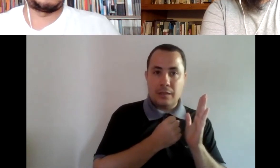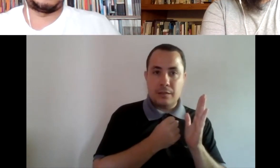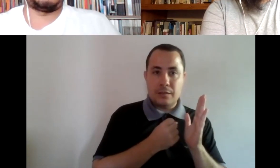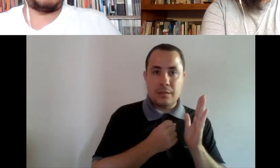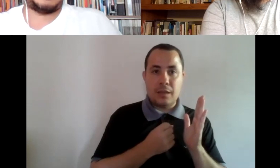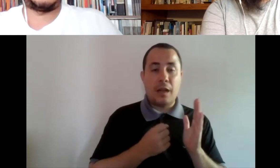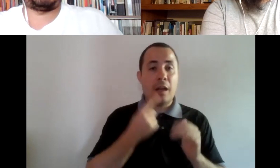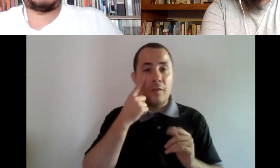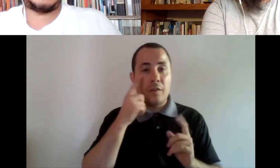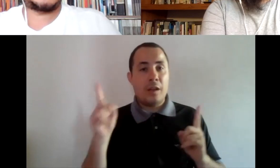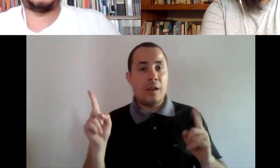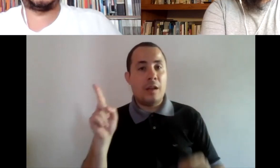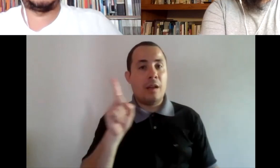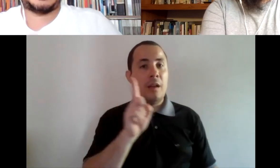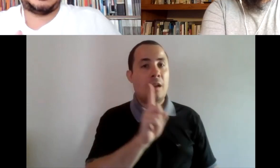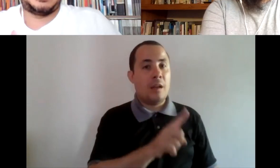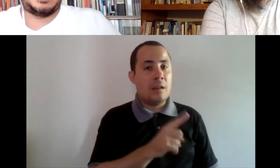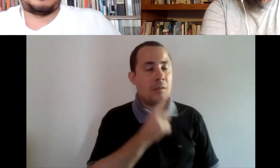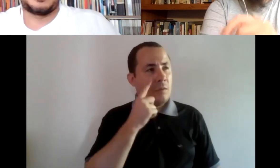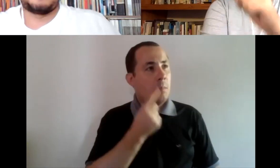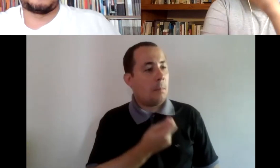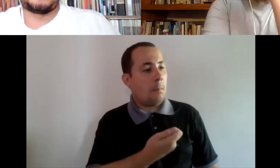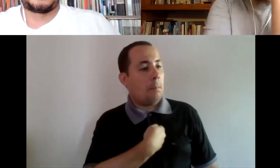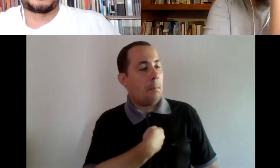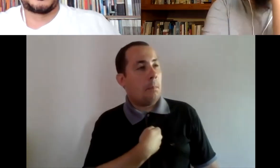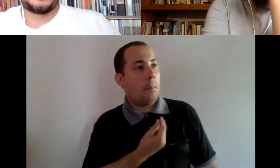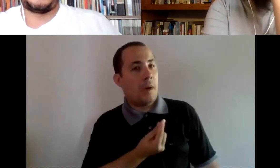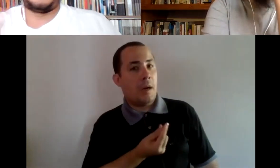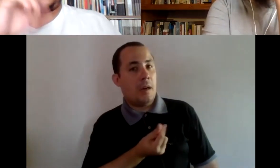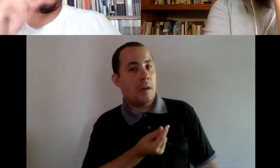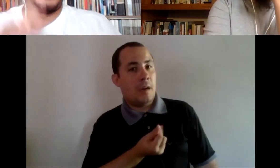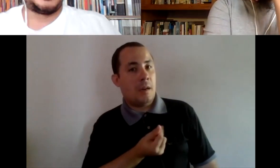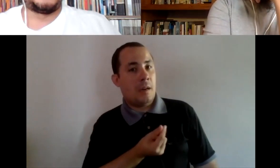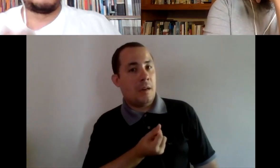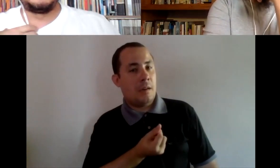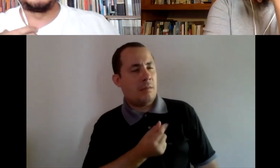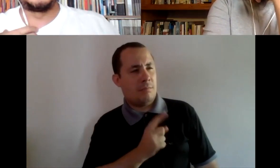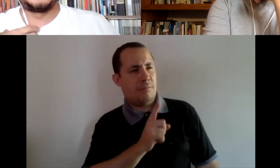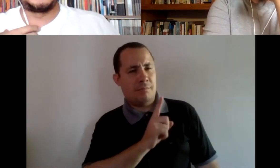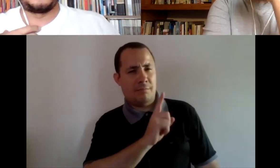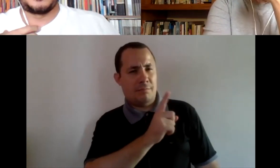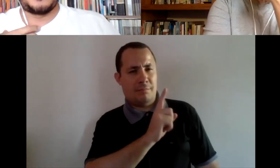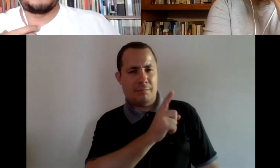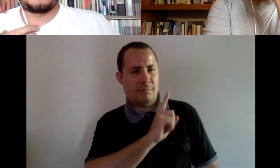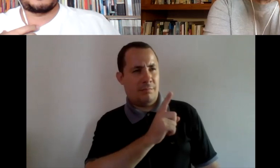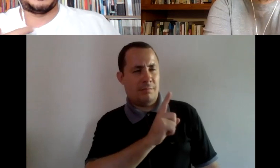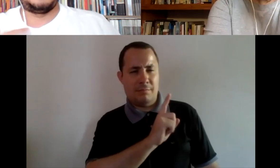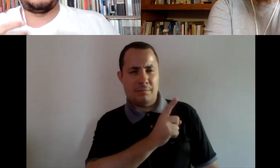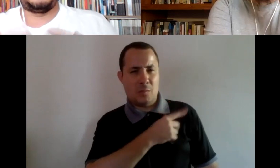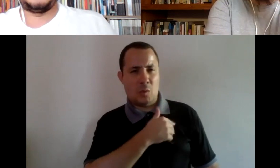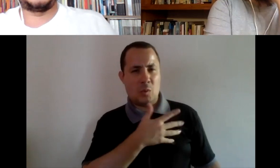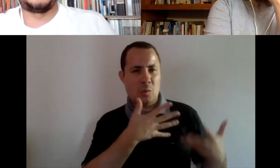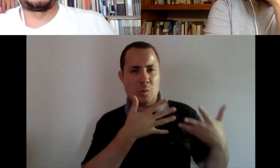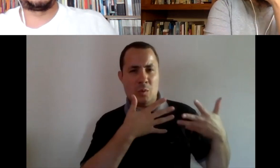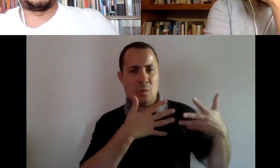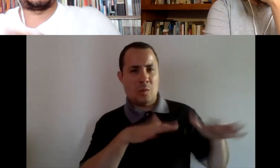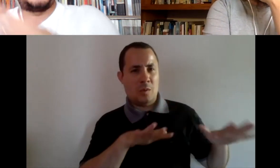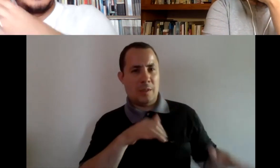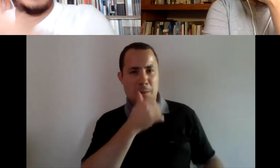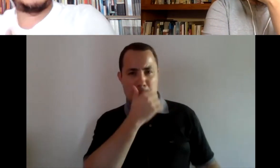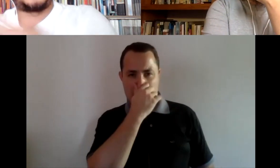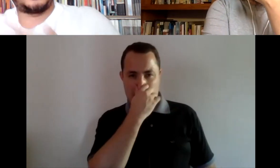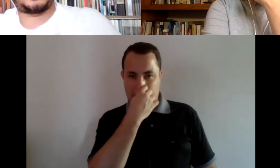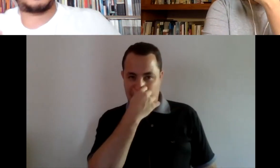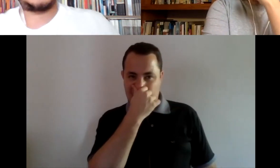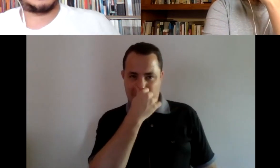que a editora não paga praticamente nada, né, para o autor. Ele falou, não, eu vivo disso. Ele vivia do livro, então ele